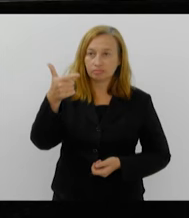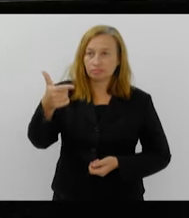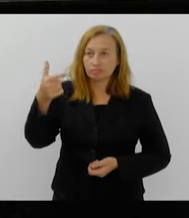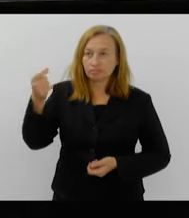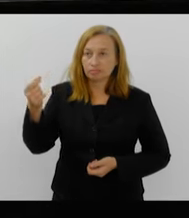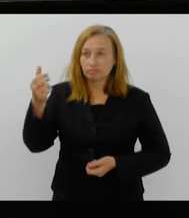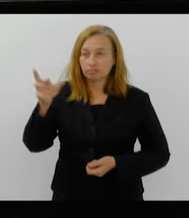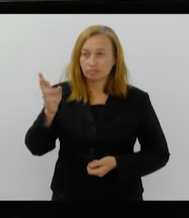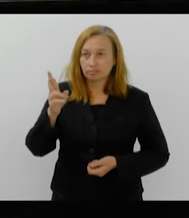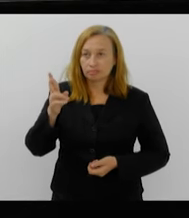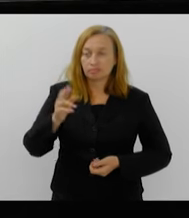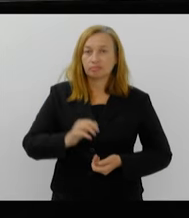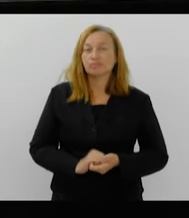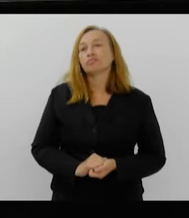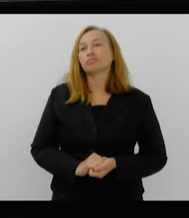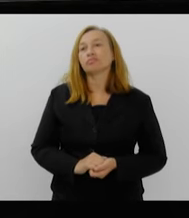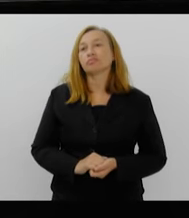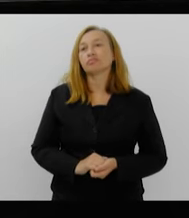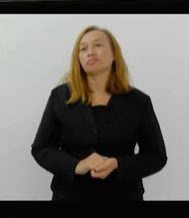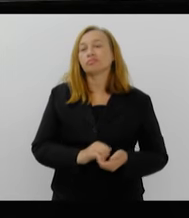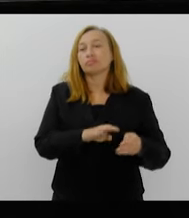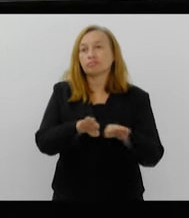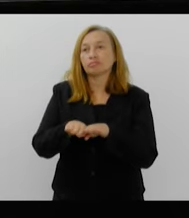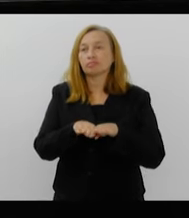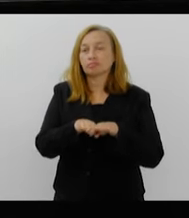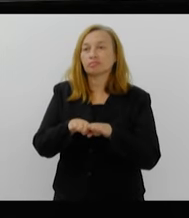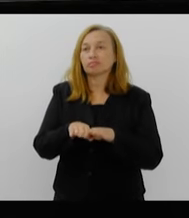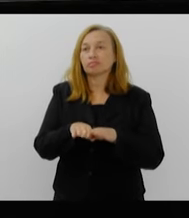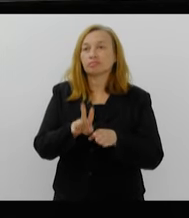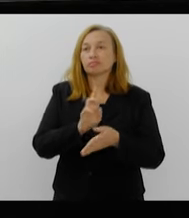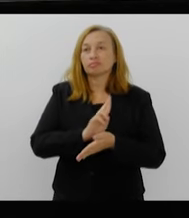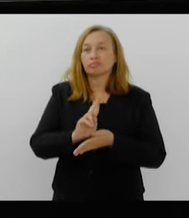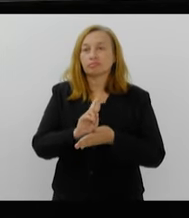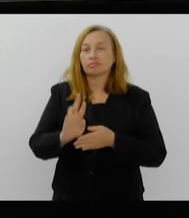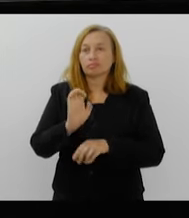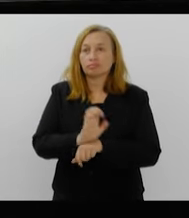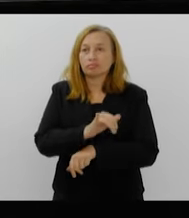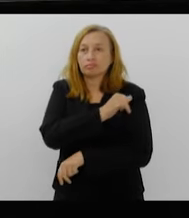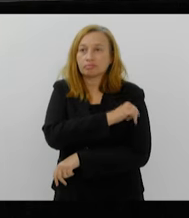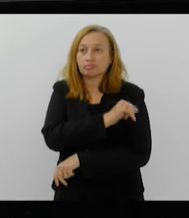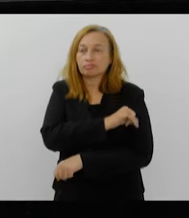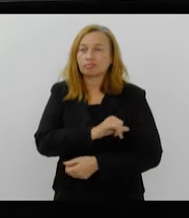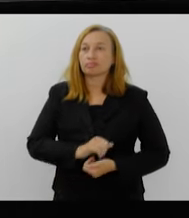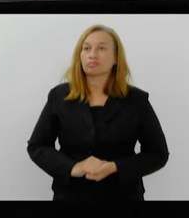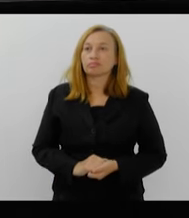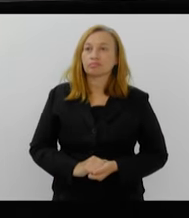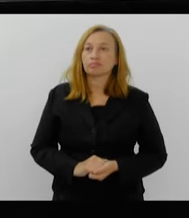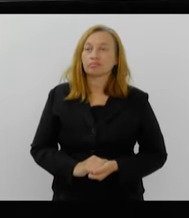R$8.620 para a promoção da igualdade racial no estado do Rio de Janeiro.